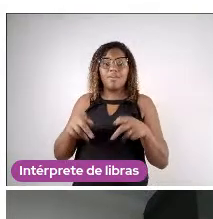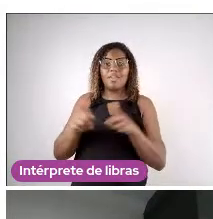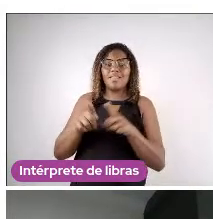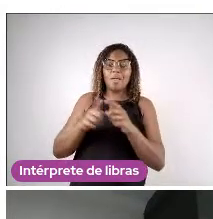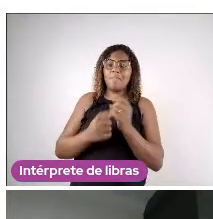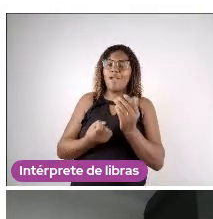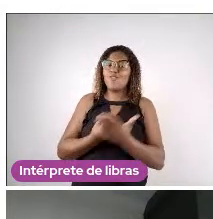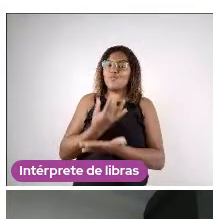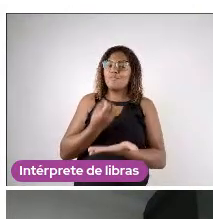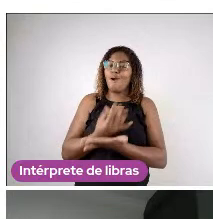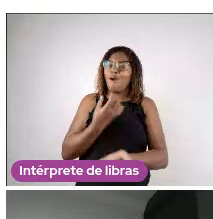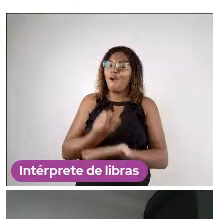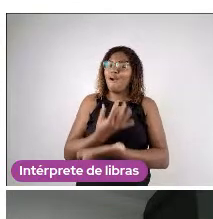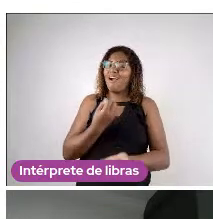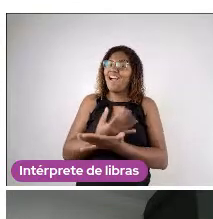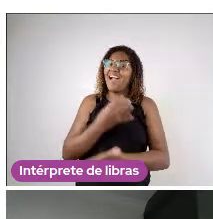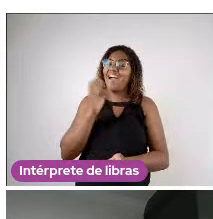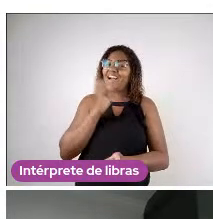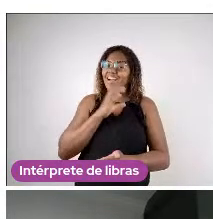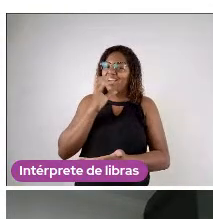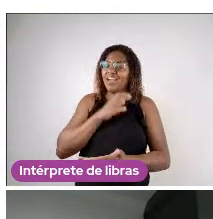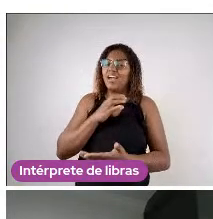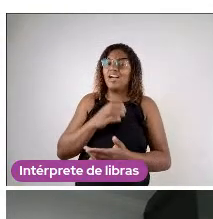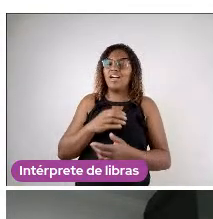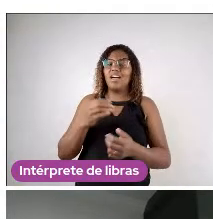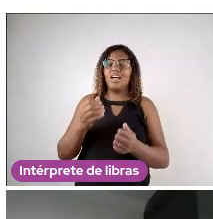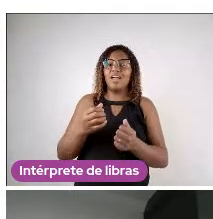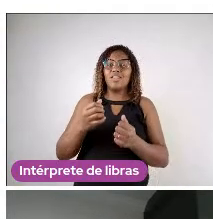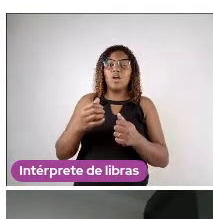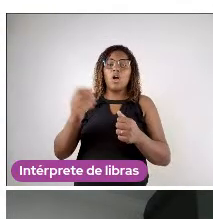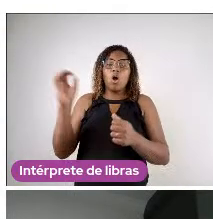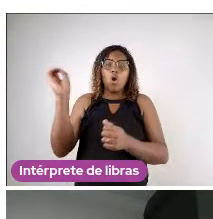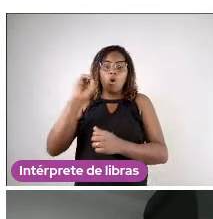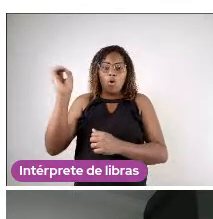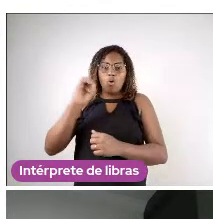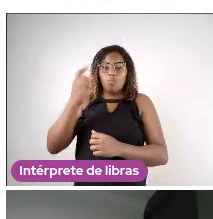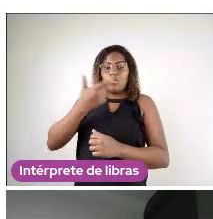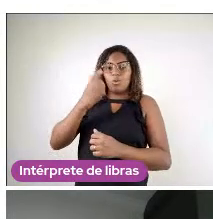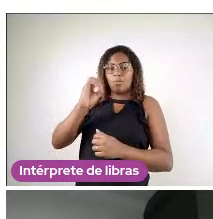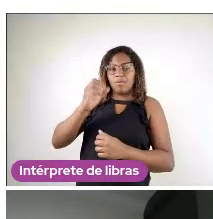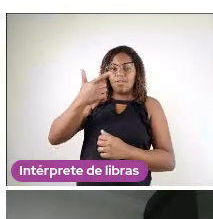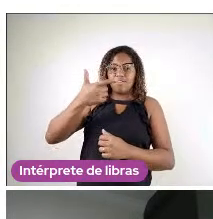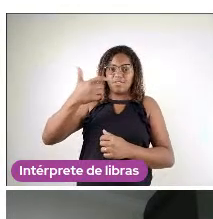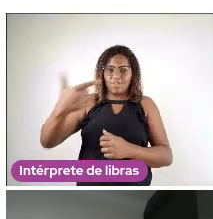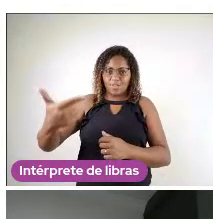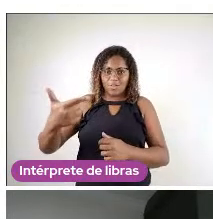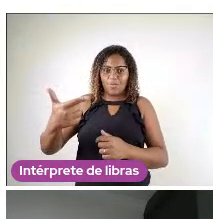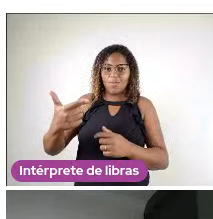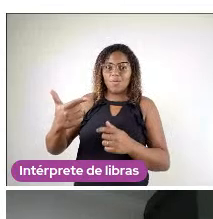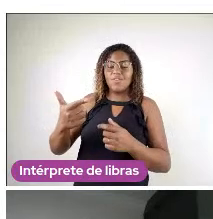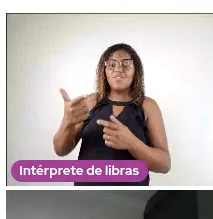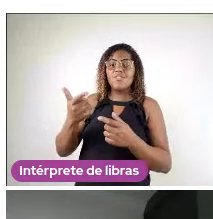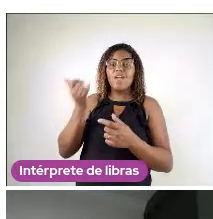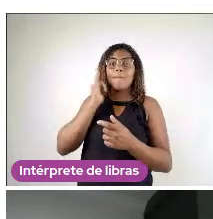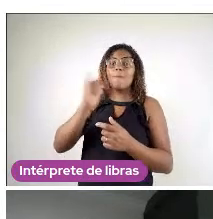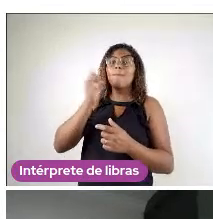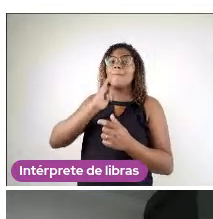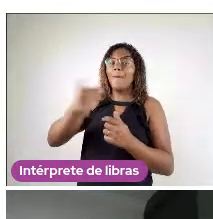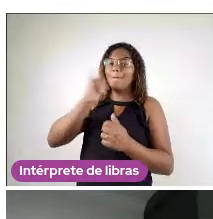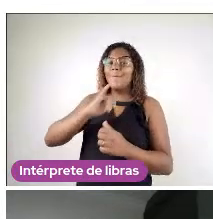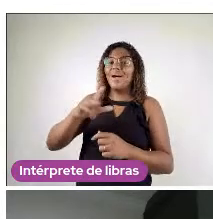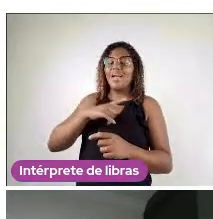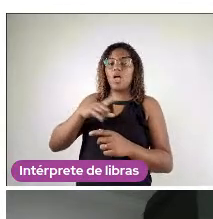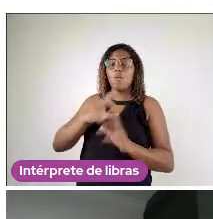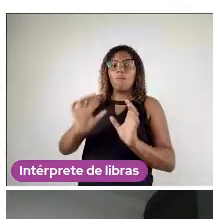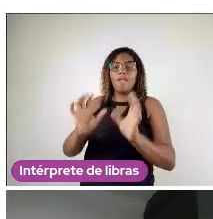aqui. Em outubro de 2022... uma pequena propaganda, na verdade, será feito o evento Diálogos da Cultura